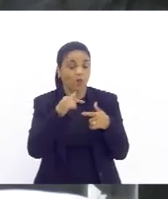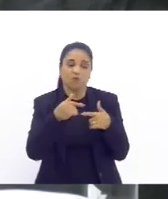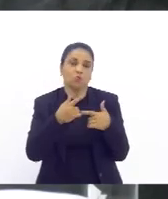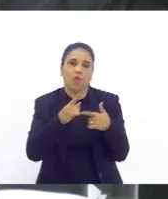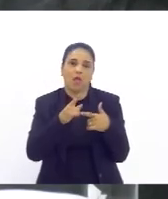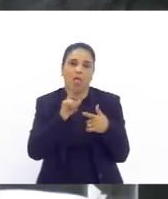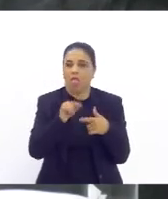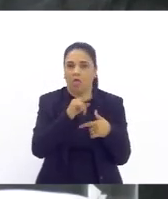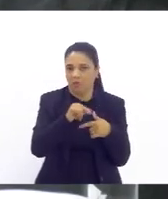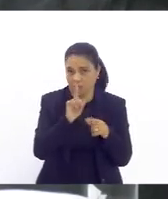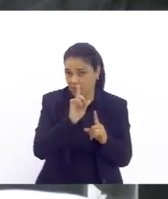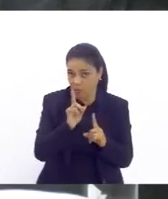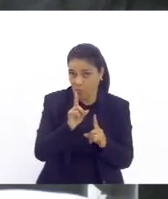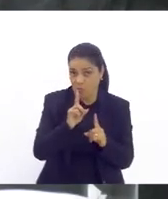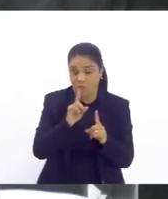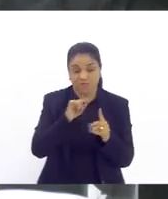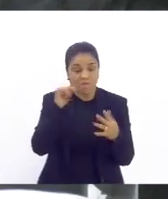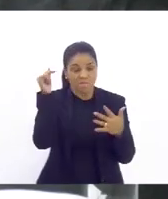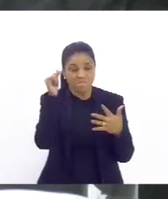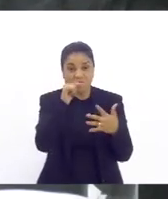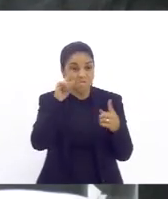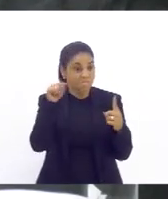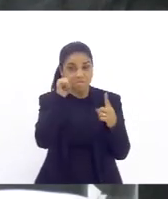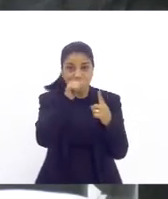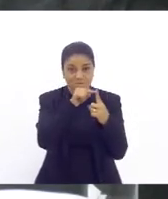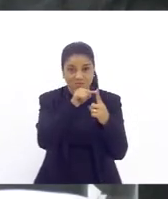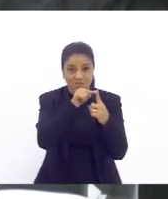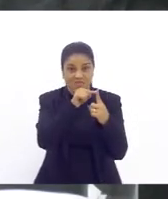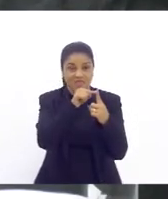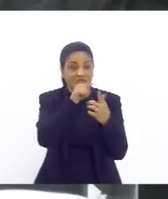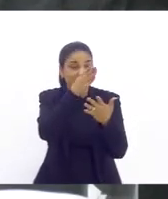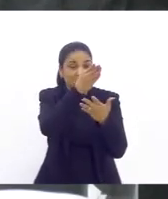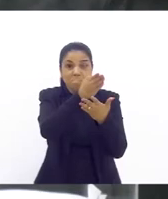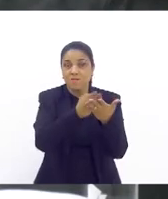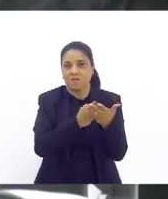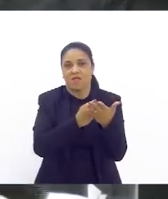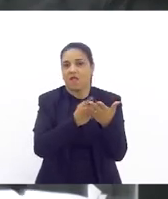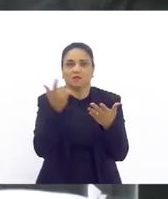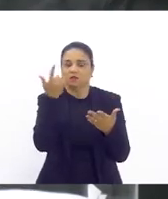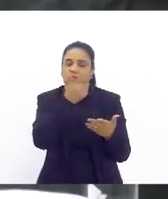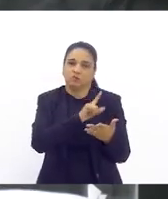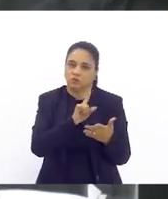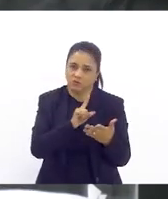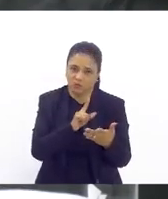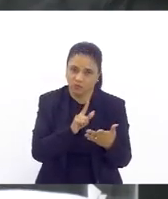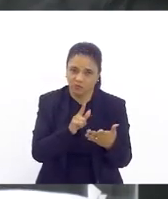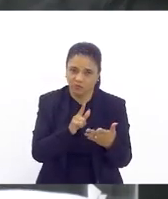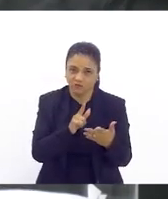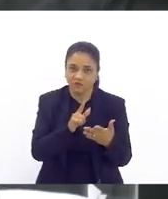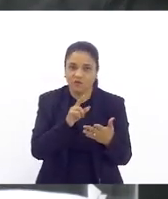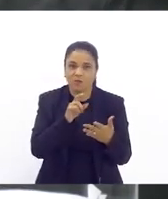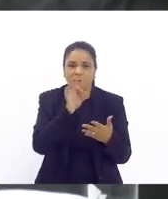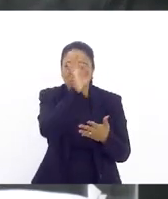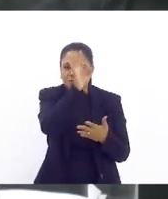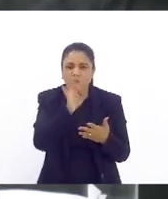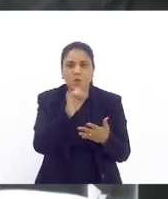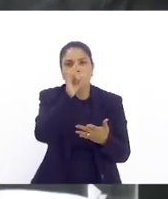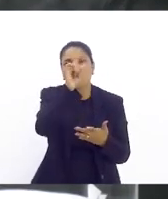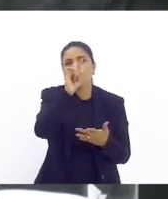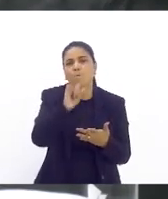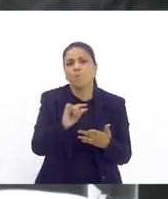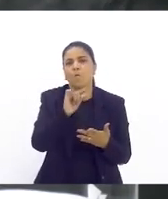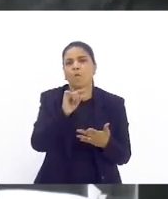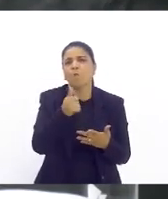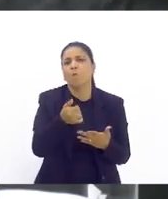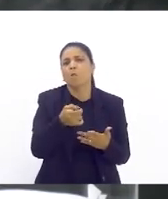não foram nem sequer metade atingida o percentual foi muito pouco e